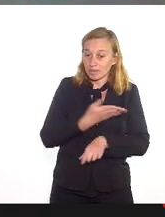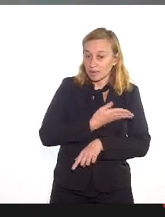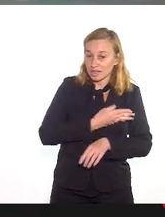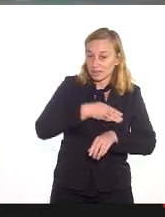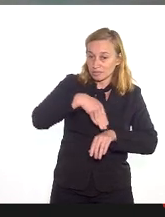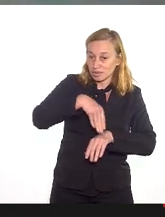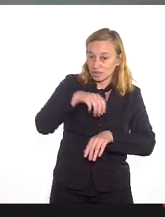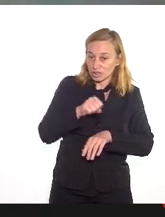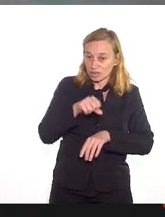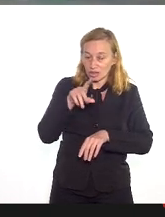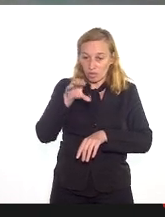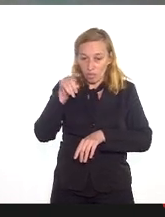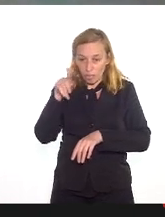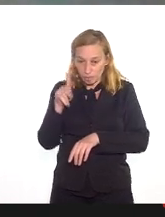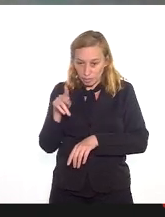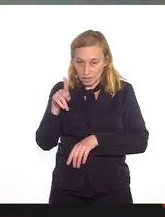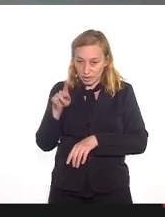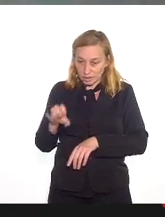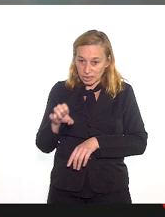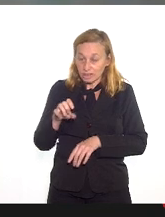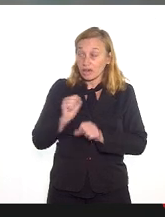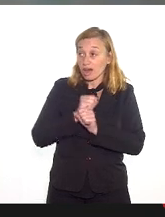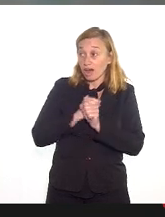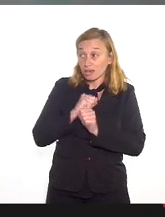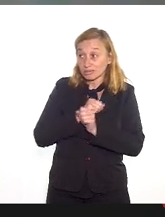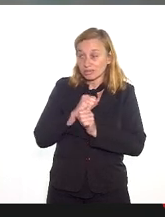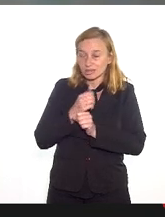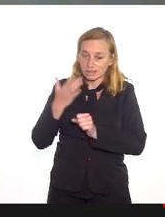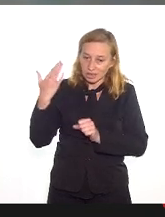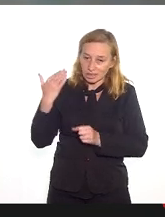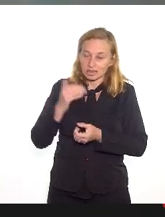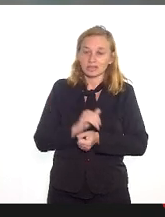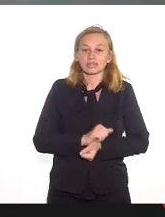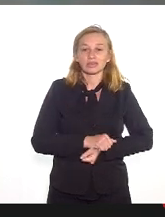na COP, alguns anos atrás.